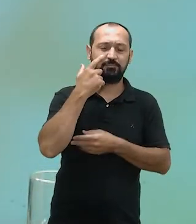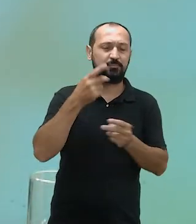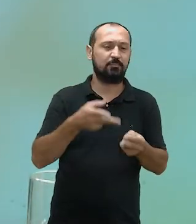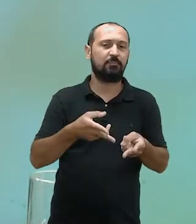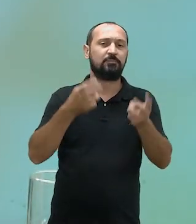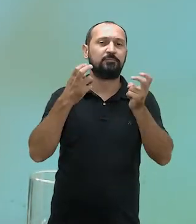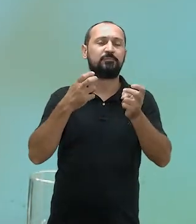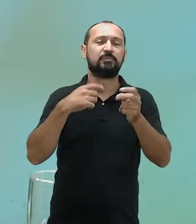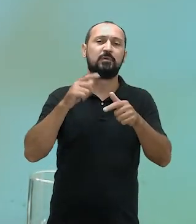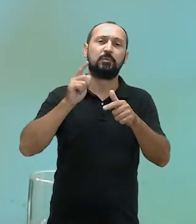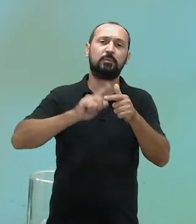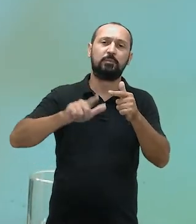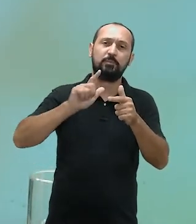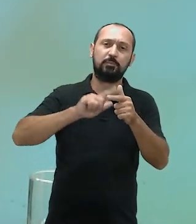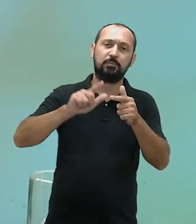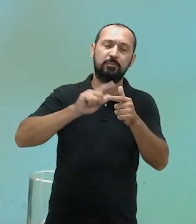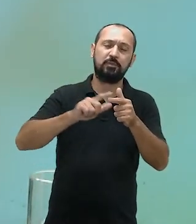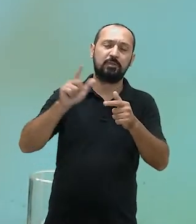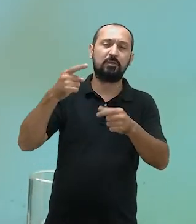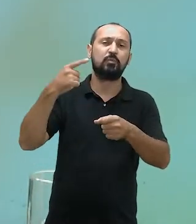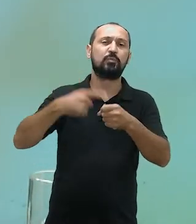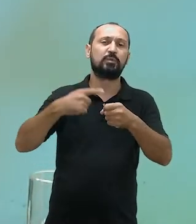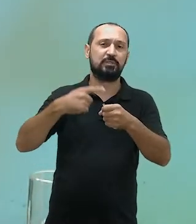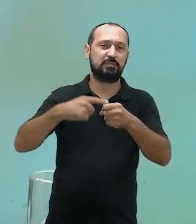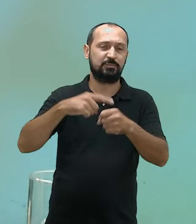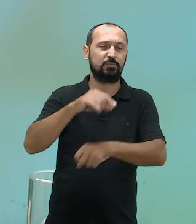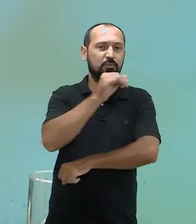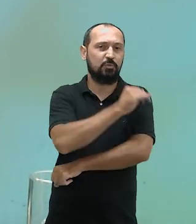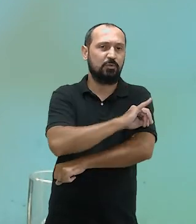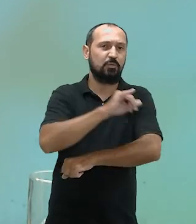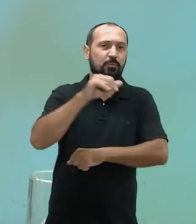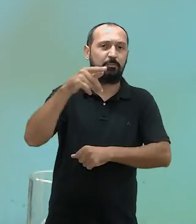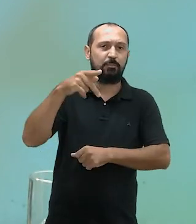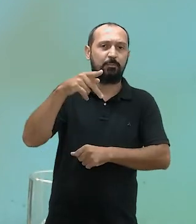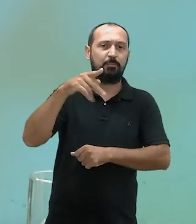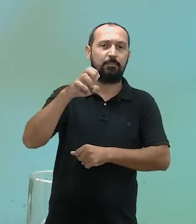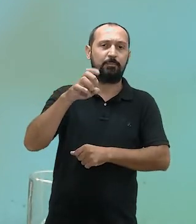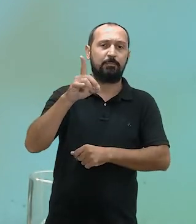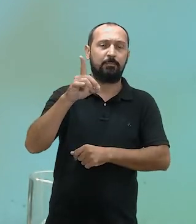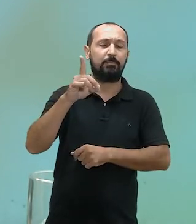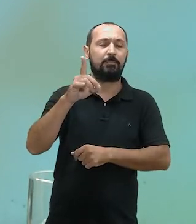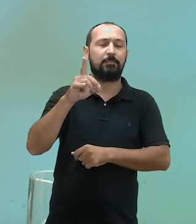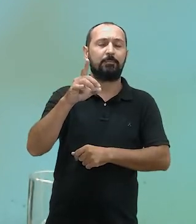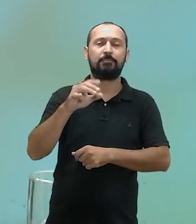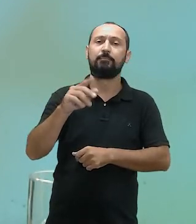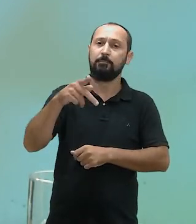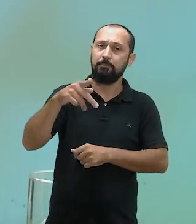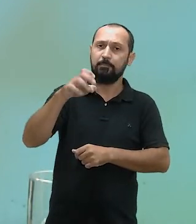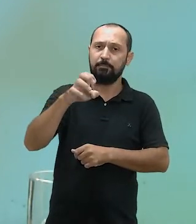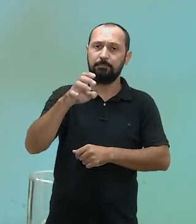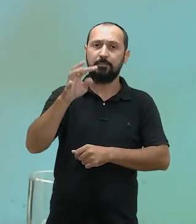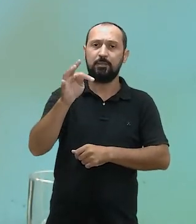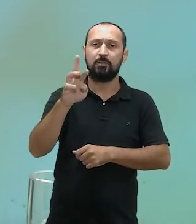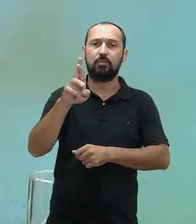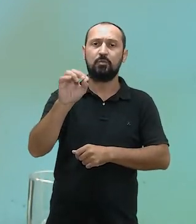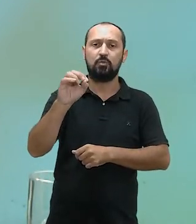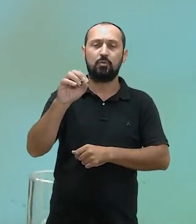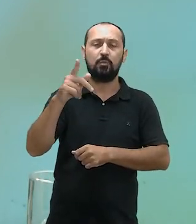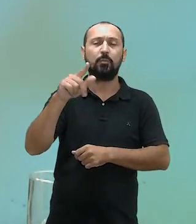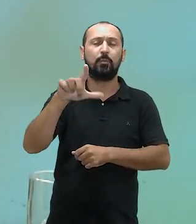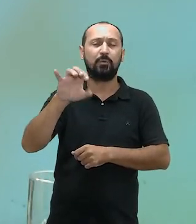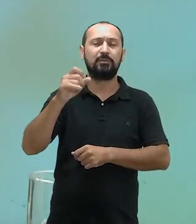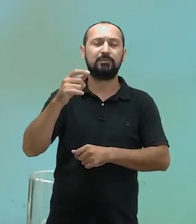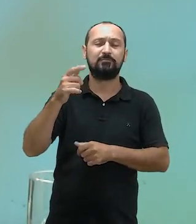de perceber agora uma tragédia em Petrópolis, por exemplo, né? Muito dinheiro público vai ser investido ali para o resgate